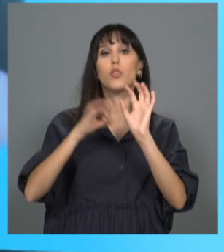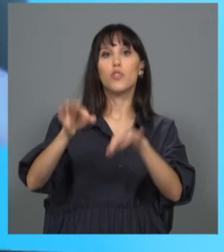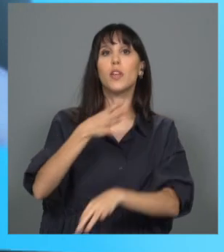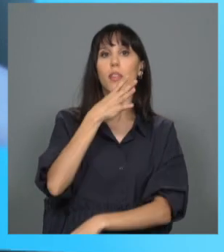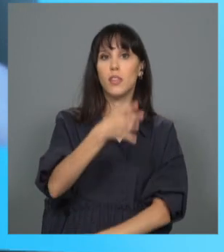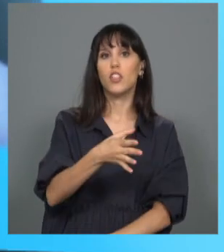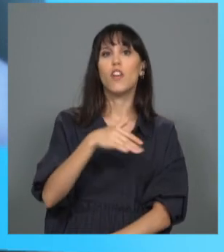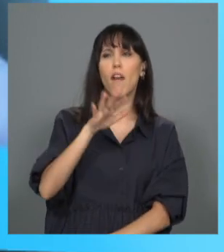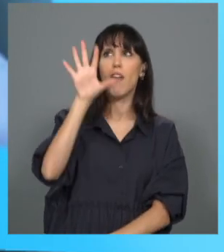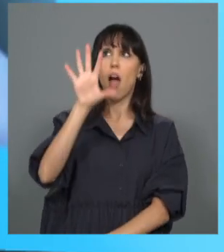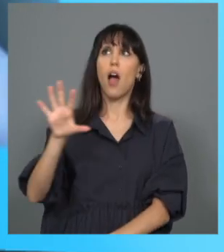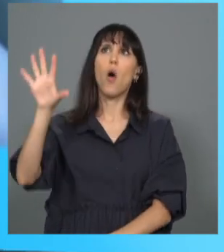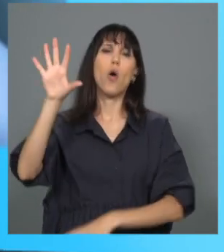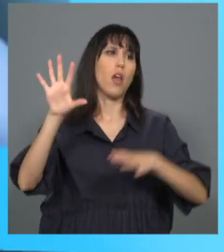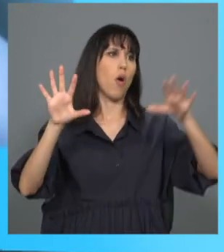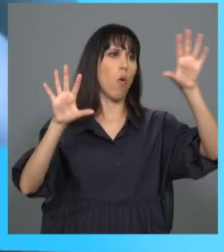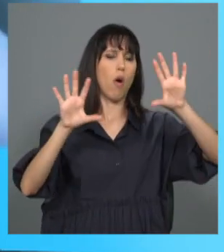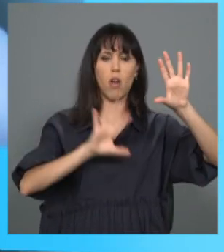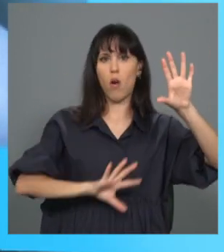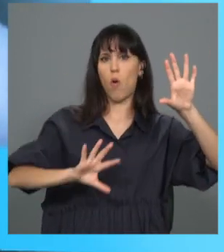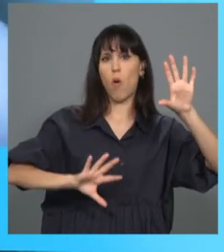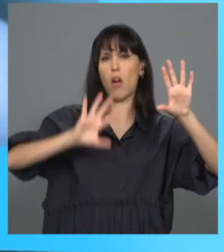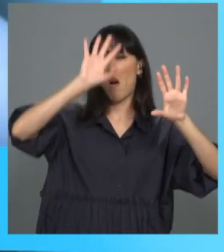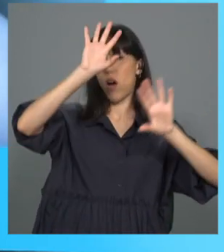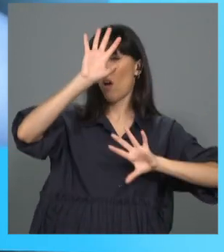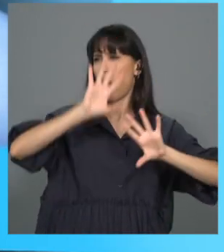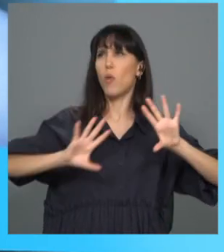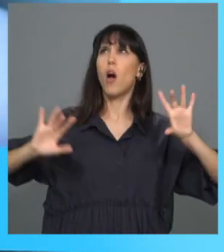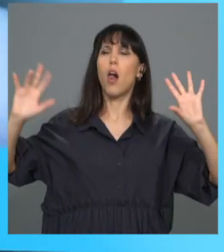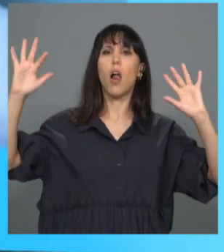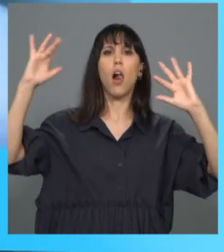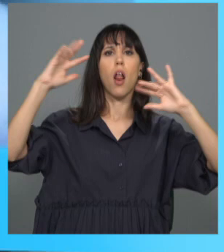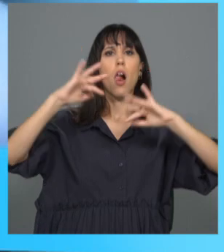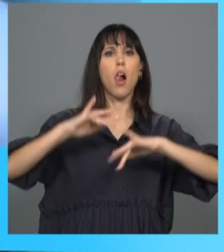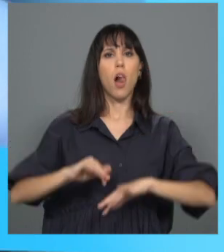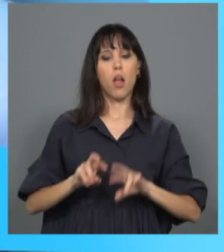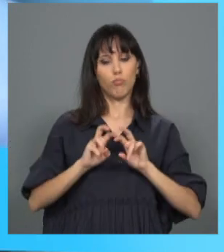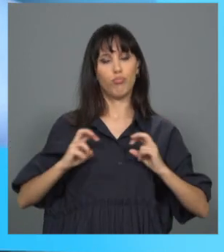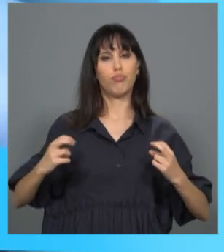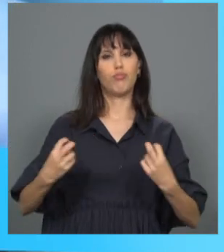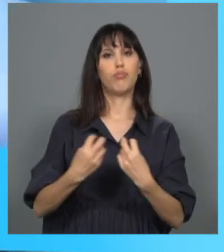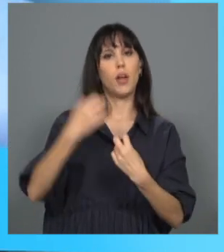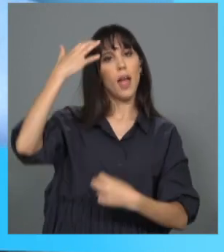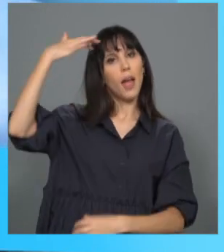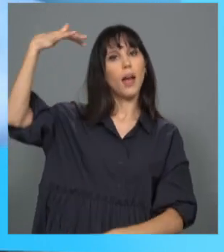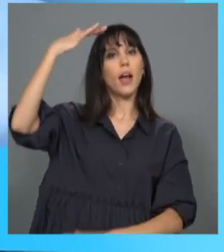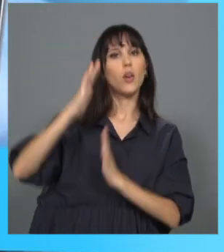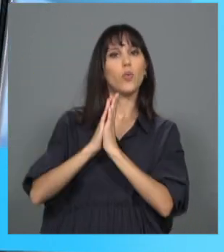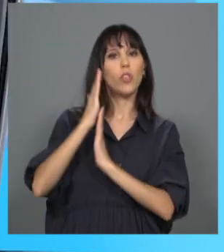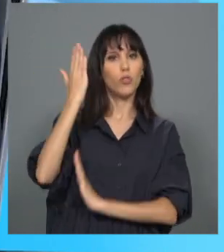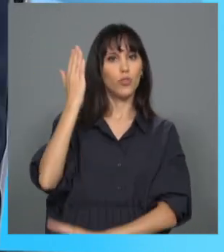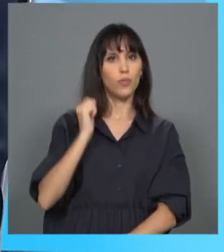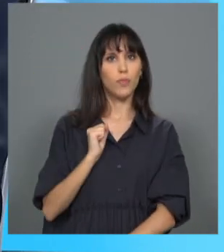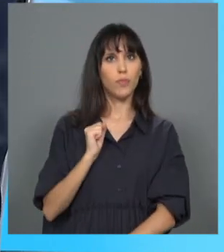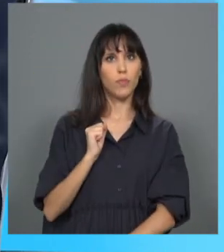do Oriente e do Ocidente, do Norte e do Sul, e sentar-se-ão à mesa no reino de Deus. Paulo,